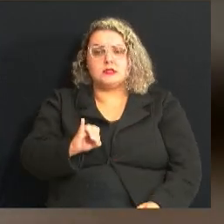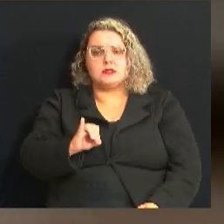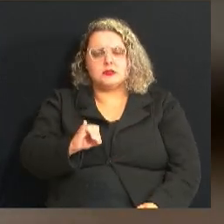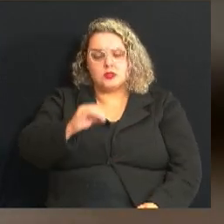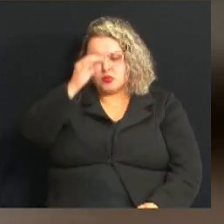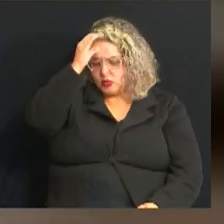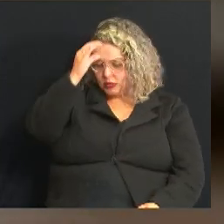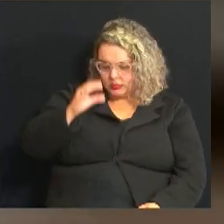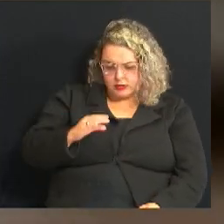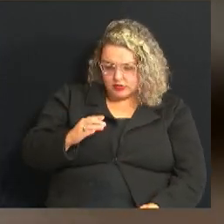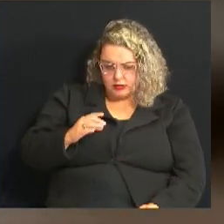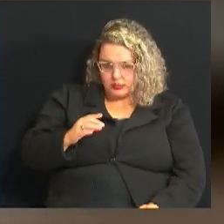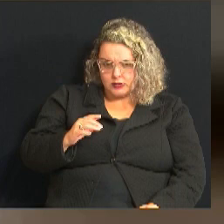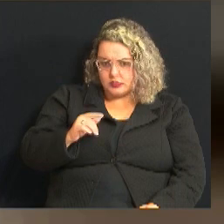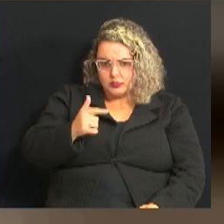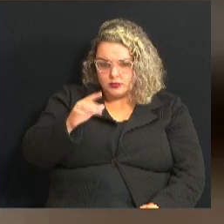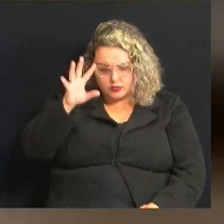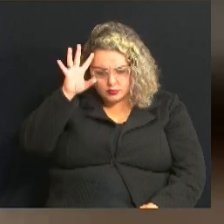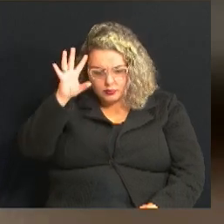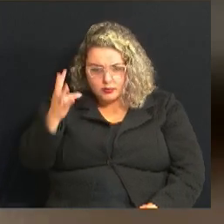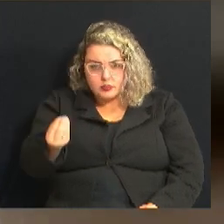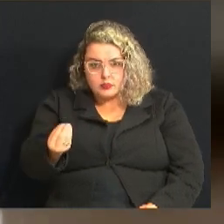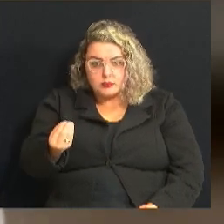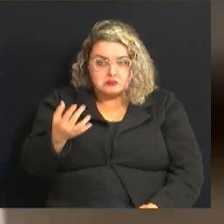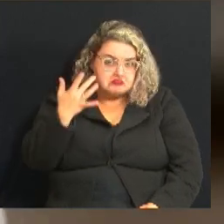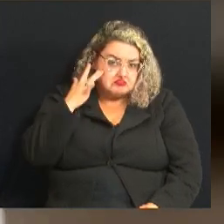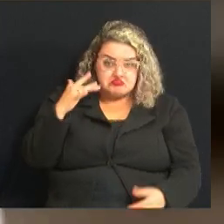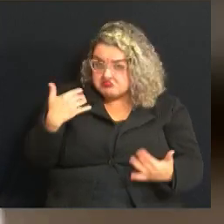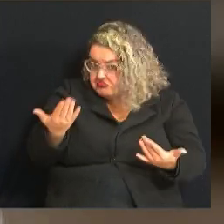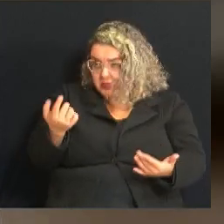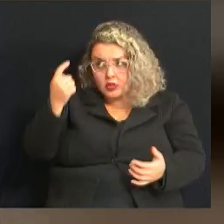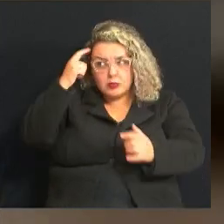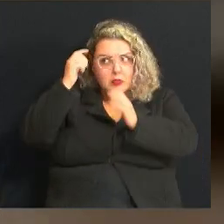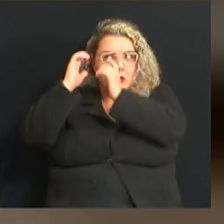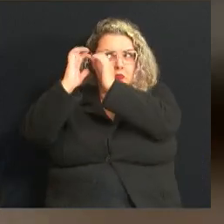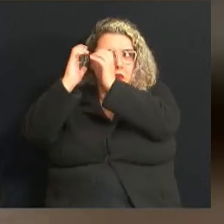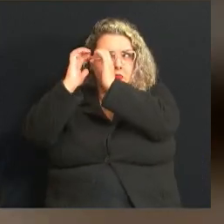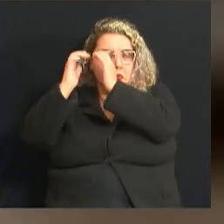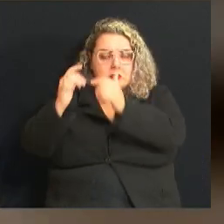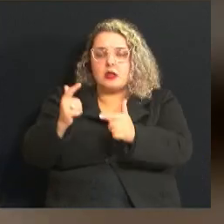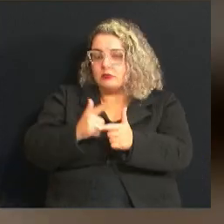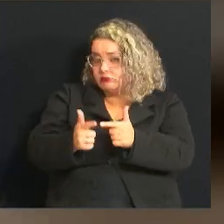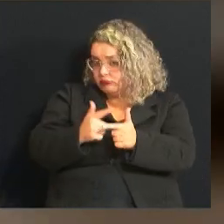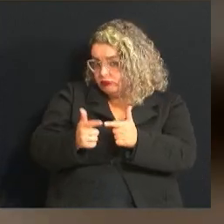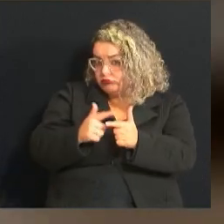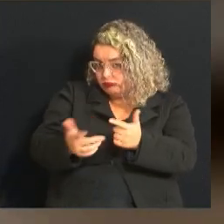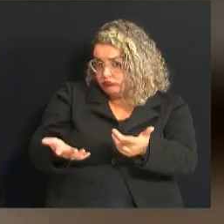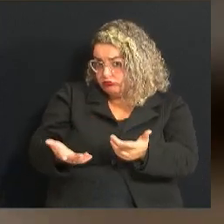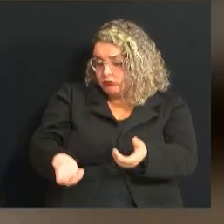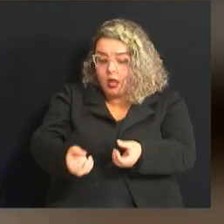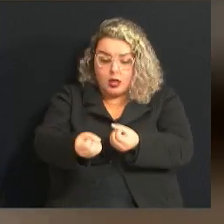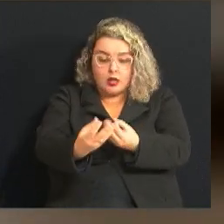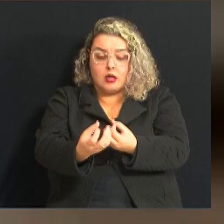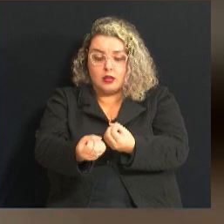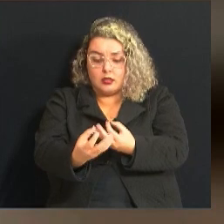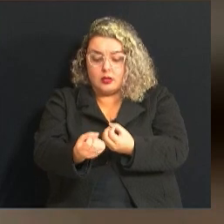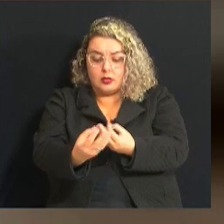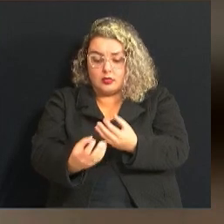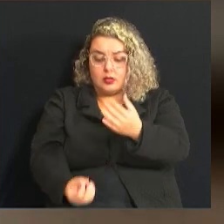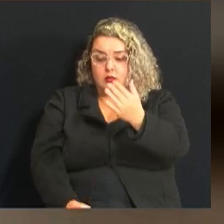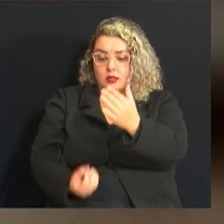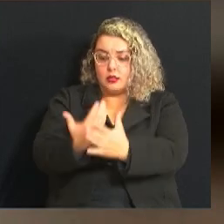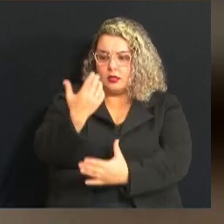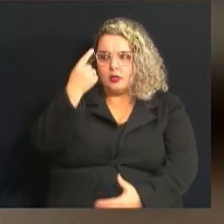não detêm a informação, eles não conseguem sequer refletir sobre o problema. E é a partir da informação que você cria uma consciência,